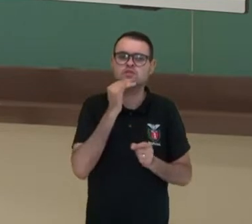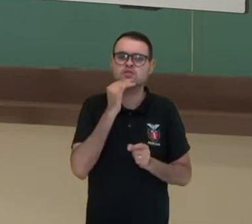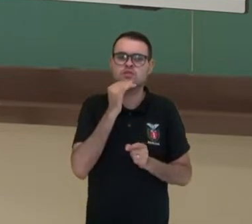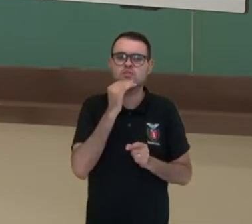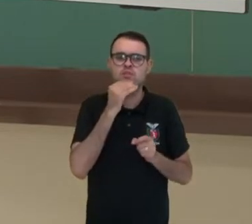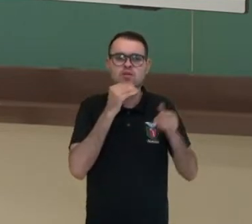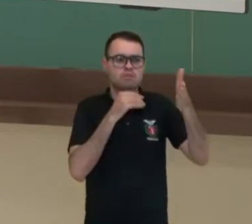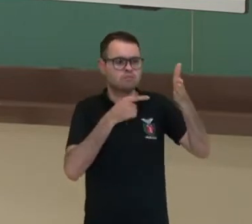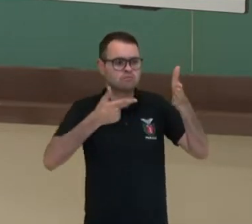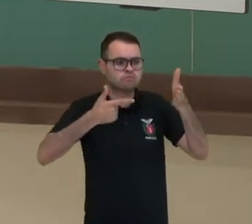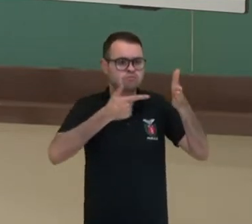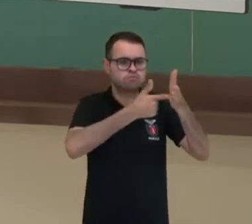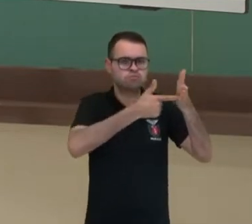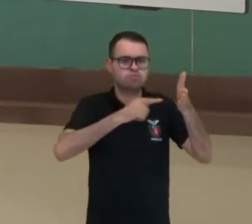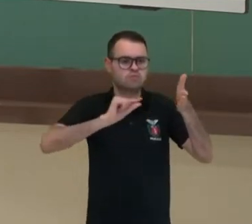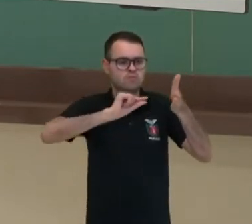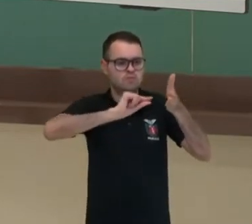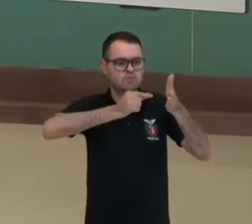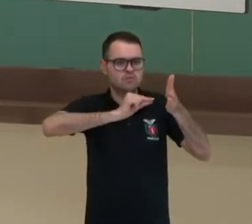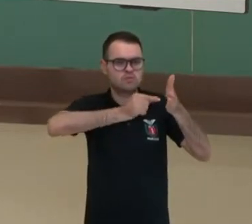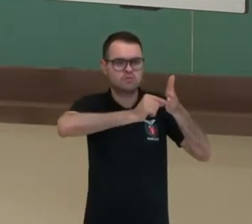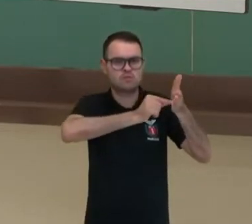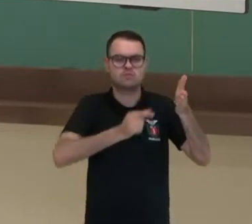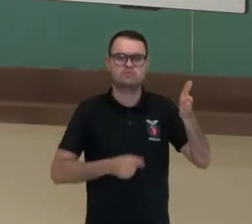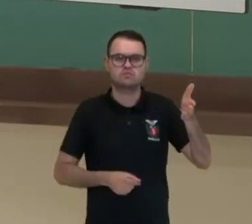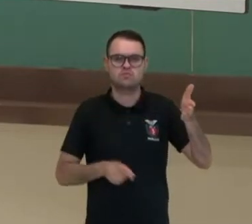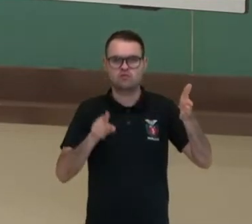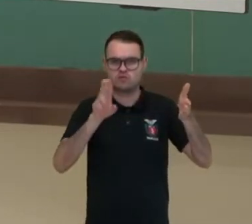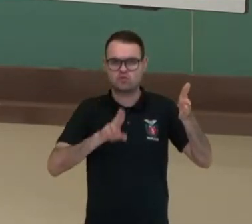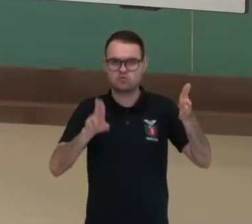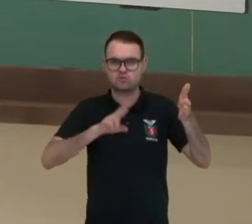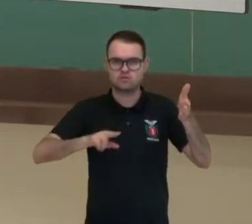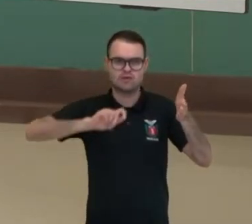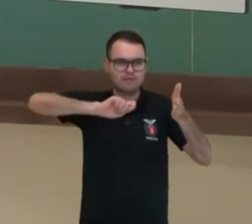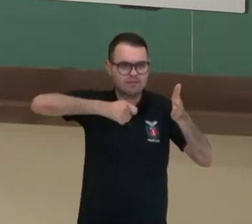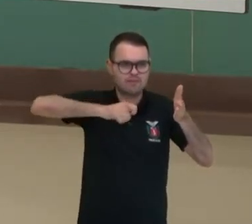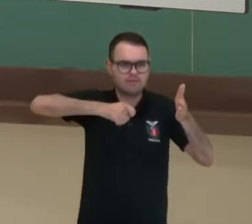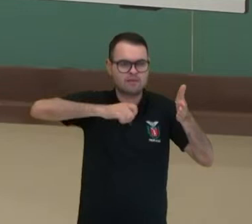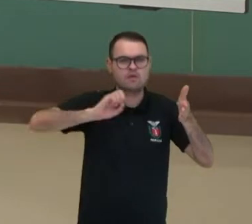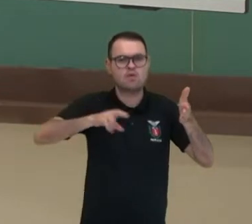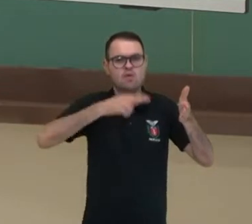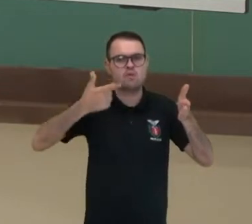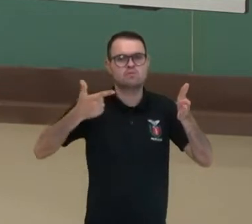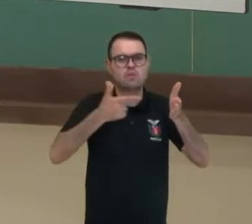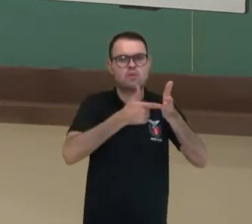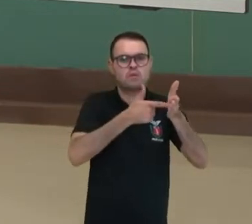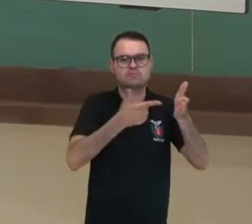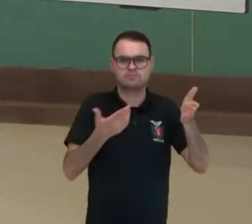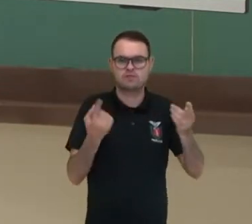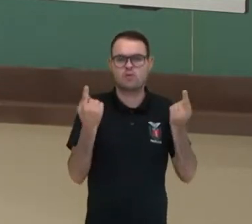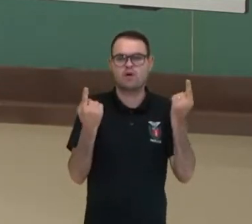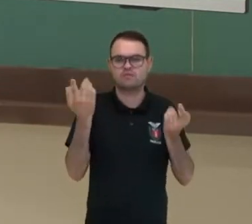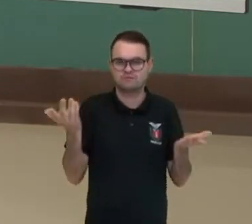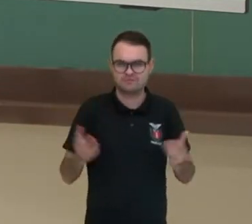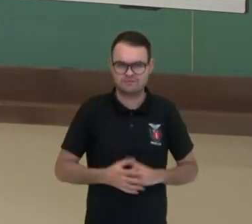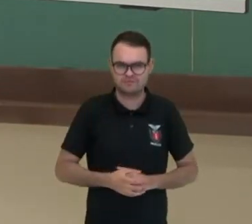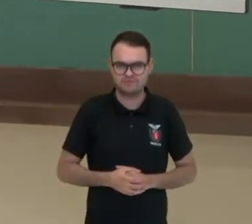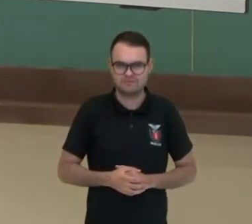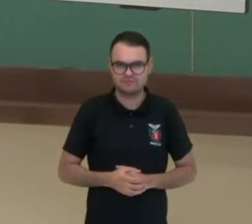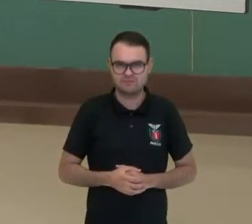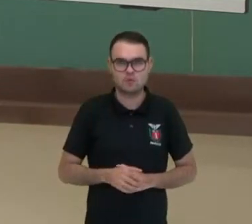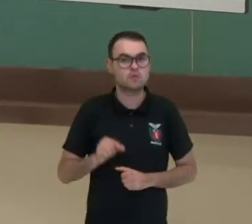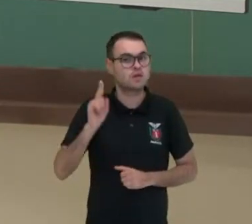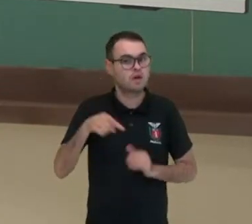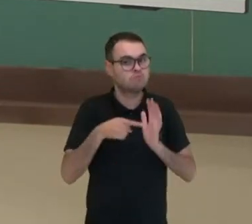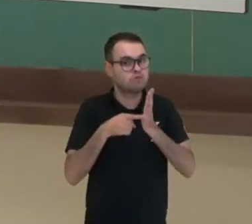parede para conseguir colocar um parafuso? Você usa uma broca manual ou você usa uma furadeira elétrica, o que é já uma